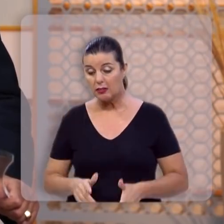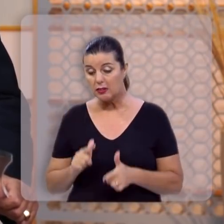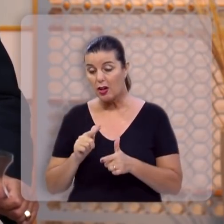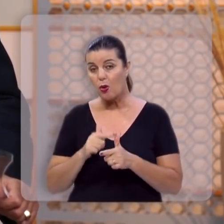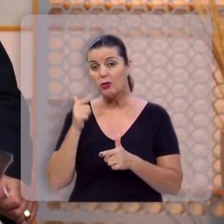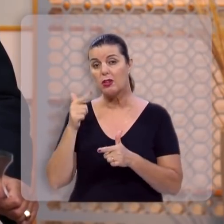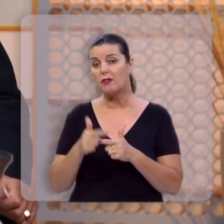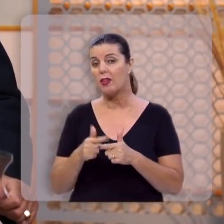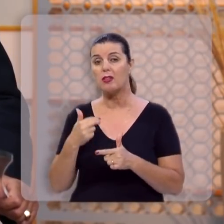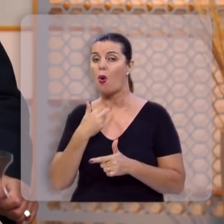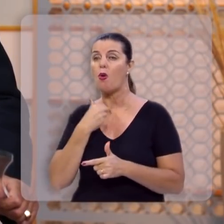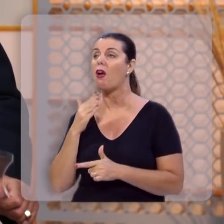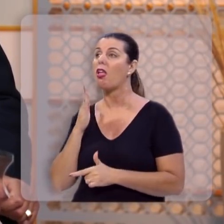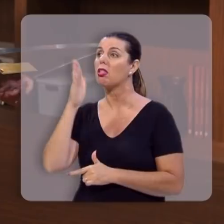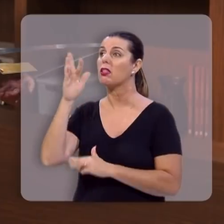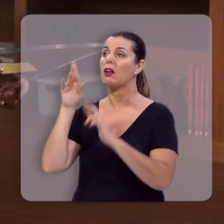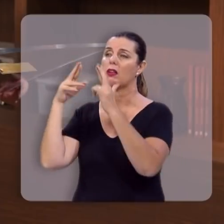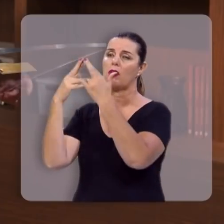reino de Deus.